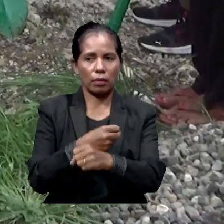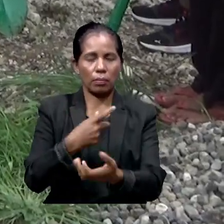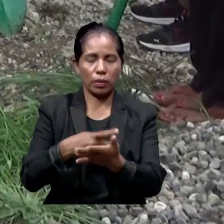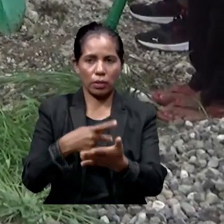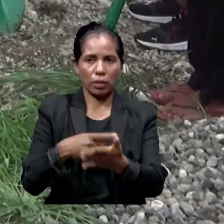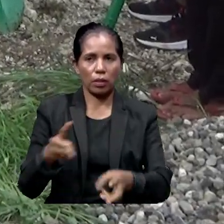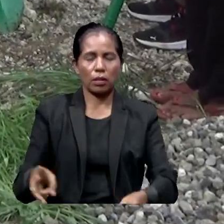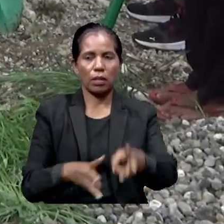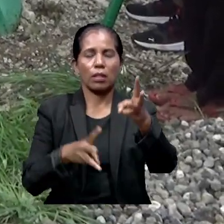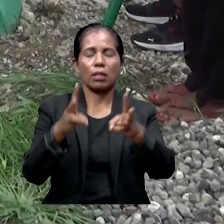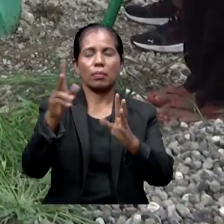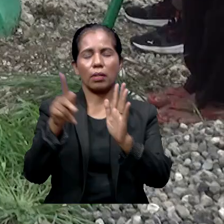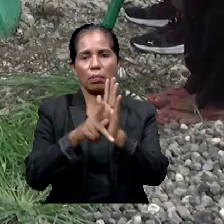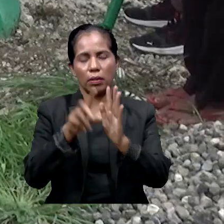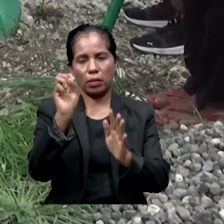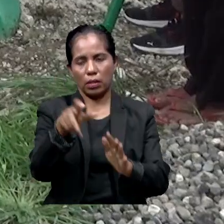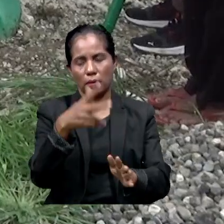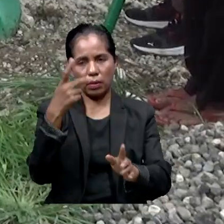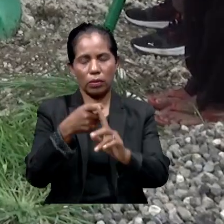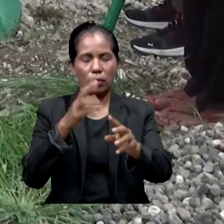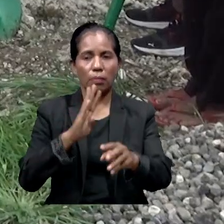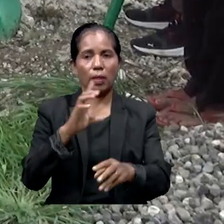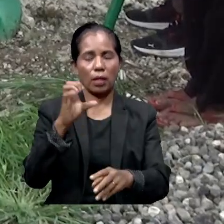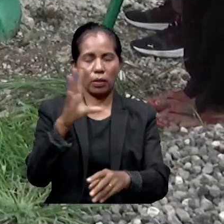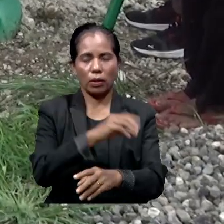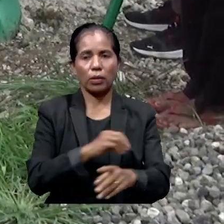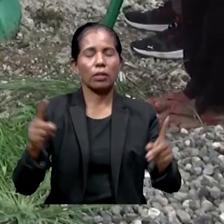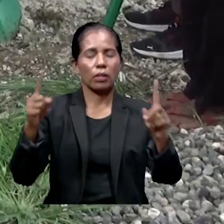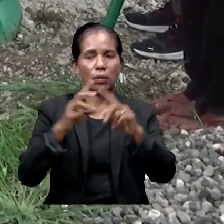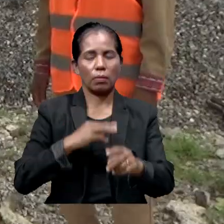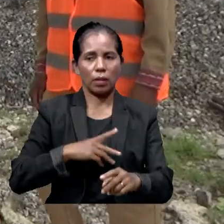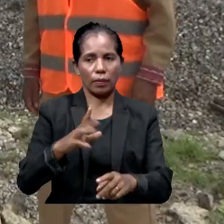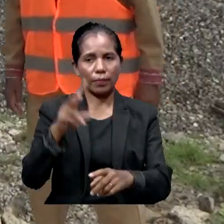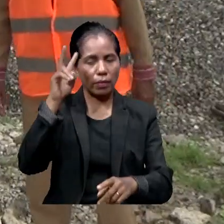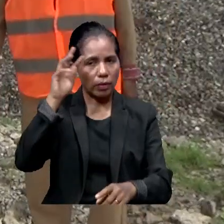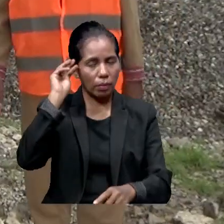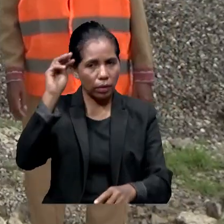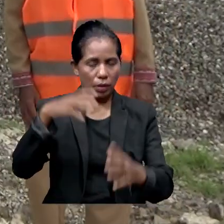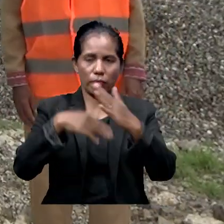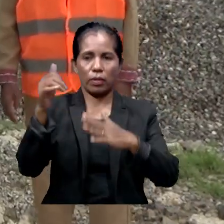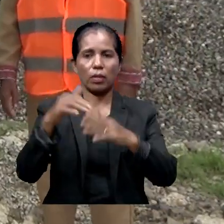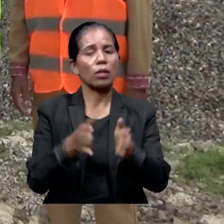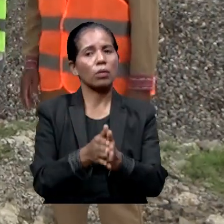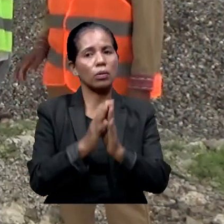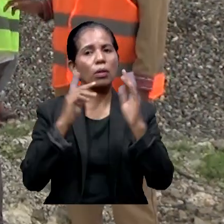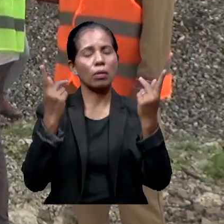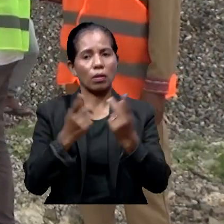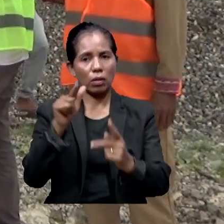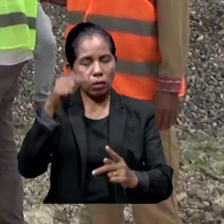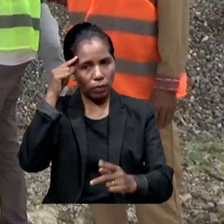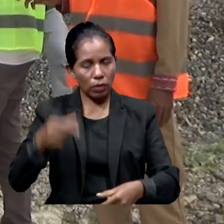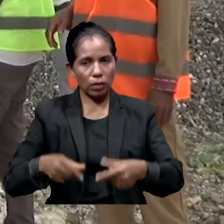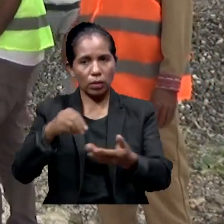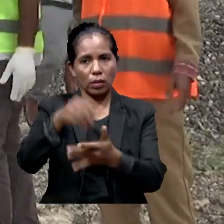estrada rural quilômetro Salura Sintolu, a Hussisuku Beloi to Makadadi e habibang ne vice-ministro infraestrutura husu companhia nebe governo fofiar